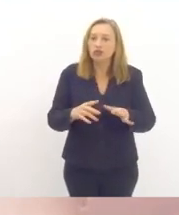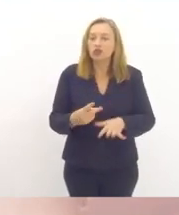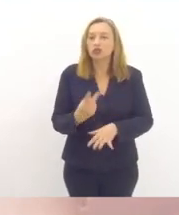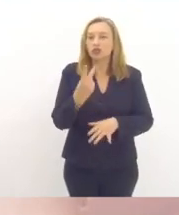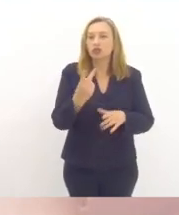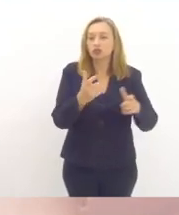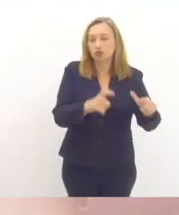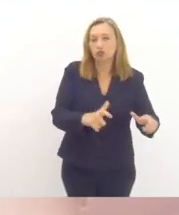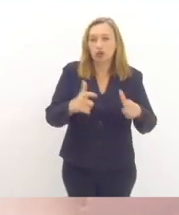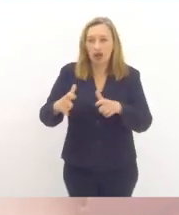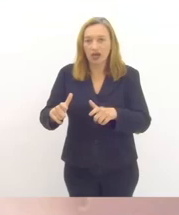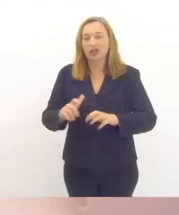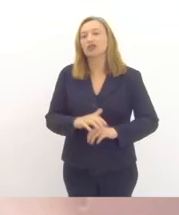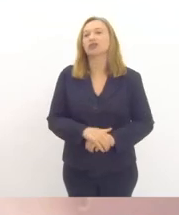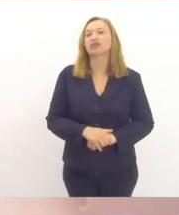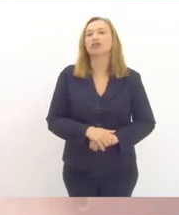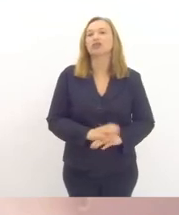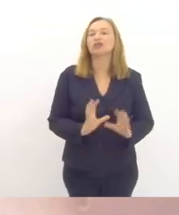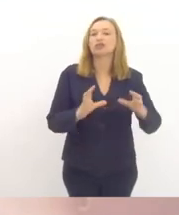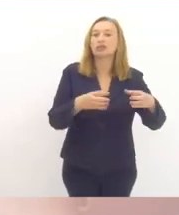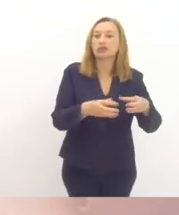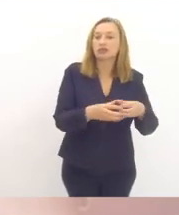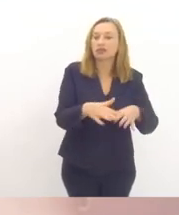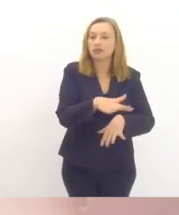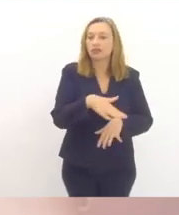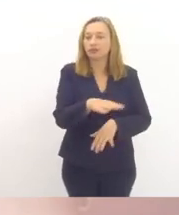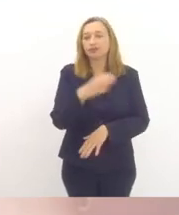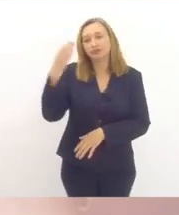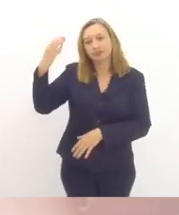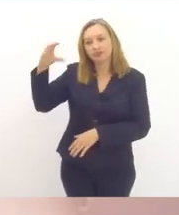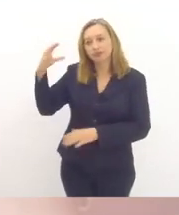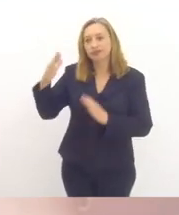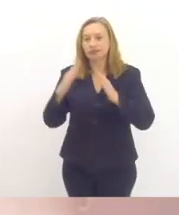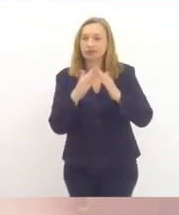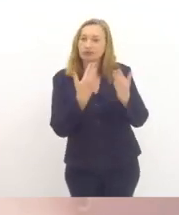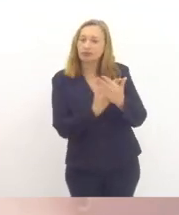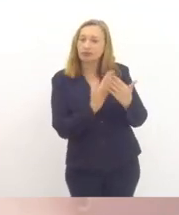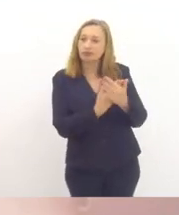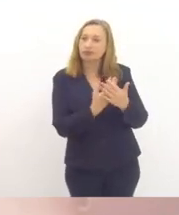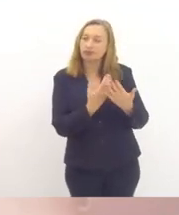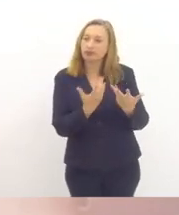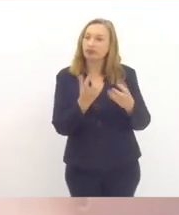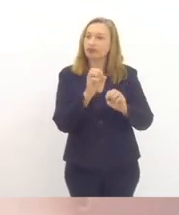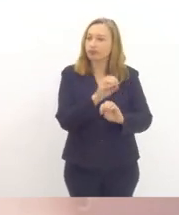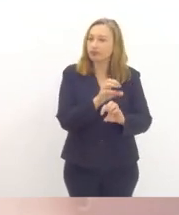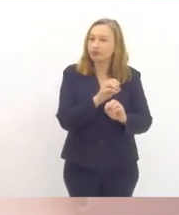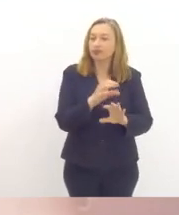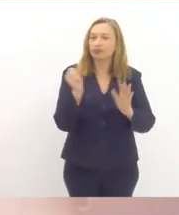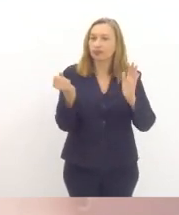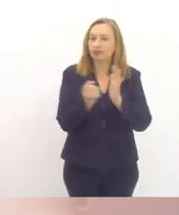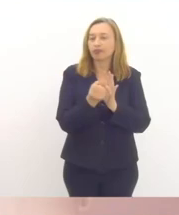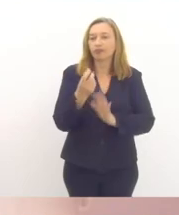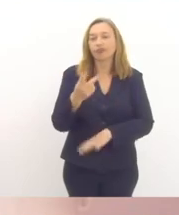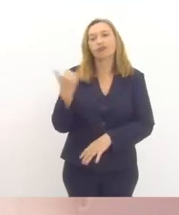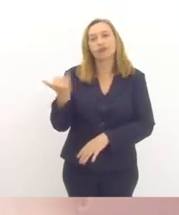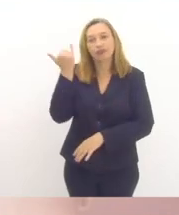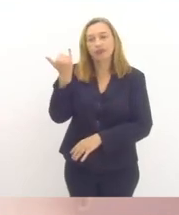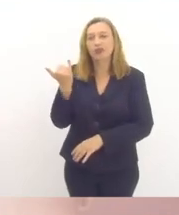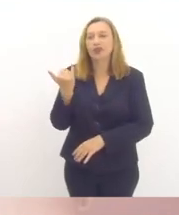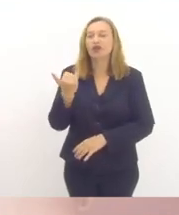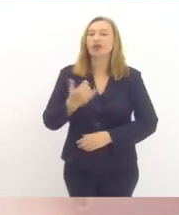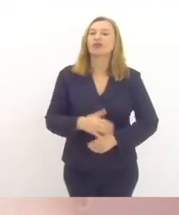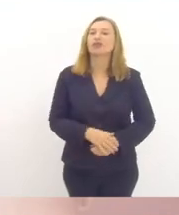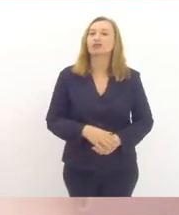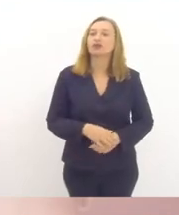ocasiões na Rede Municipal de Educação de Niterói, professora Maria Merentina, de duas experiências marcantes que frutificaram,